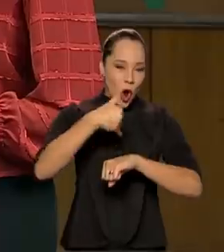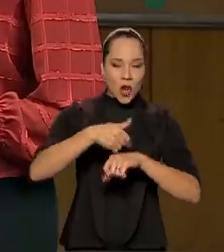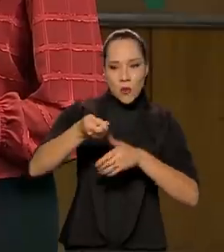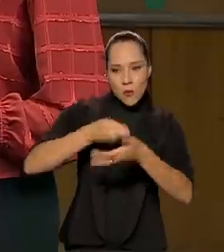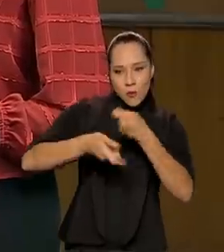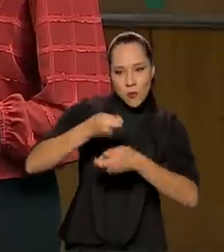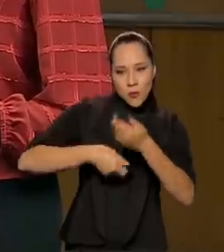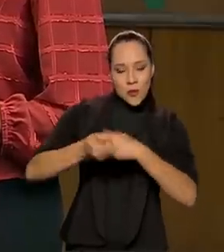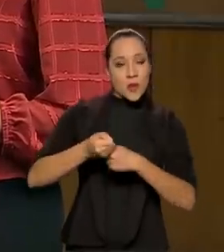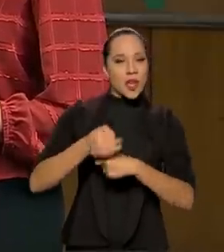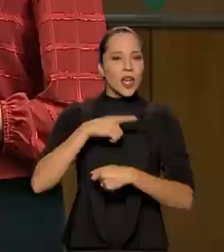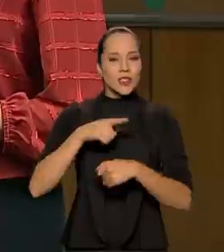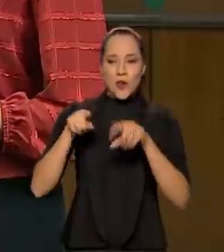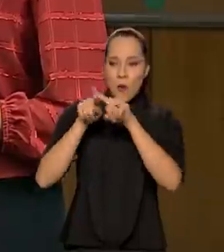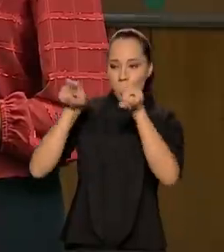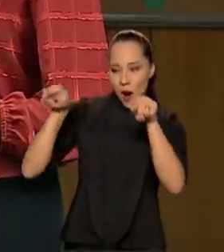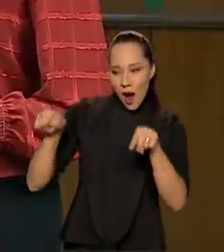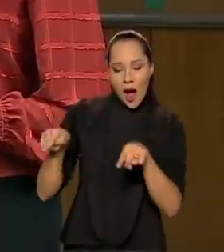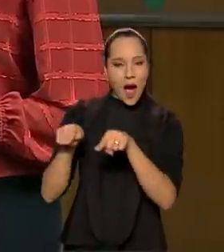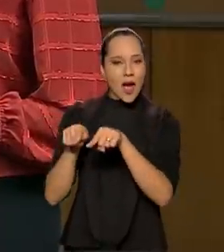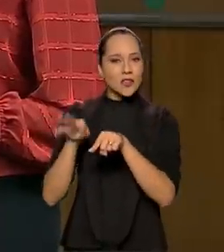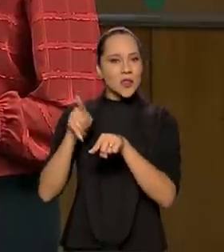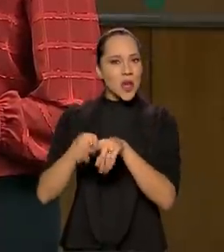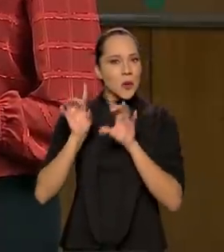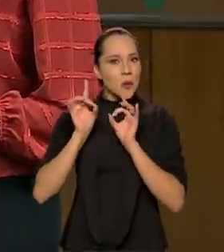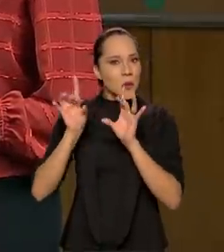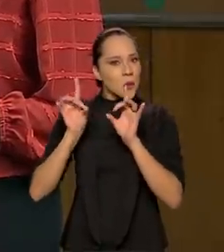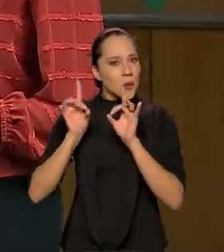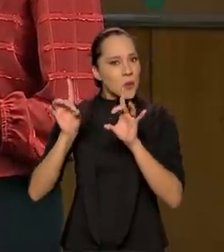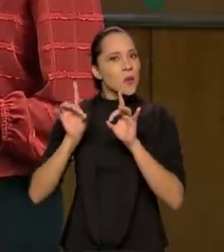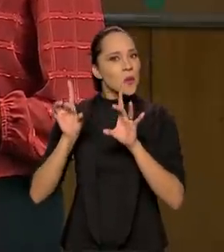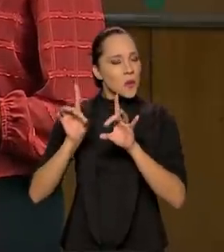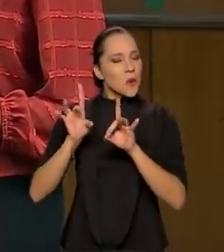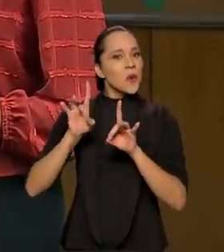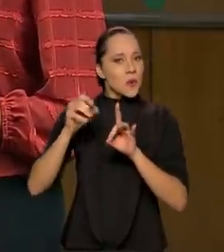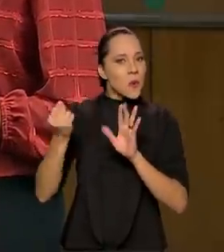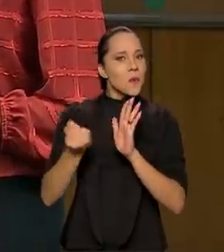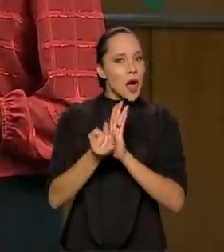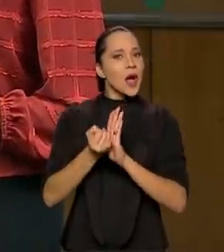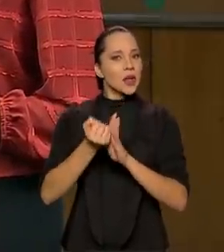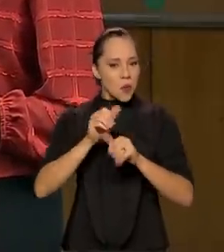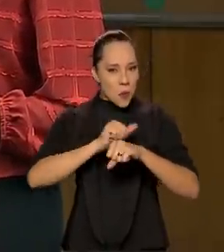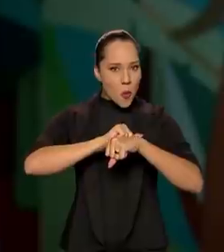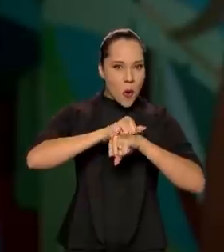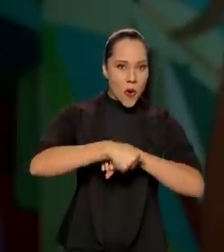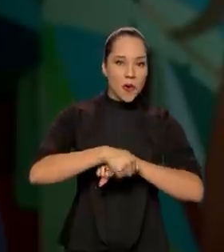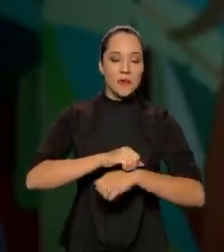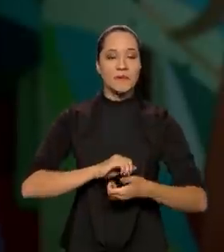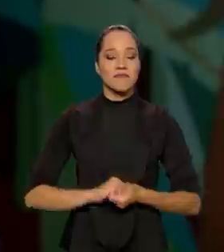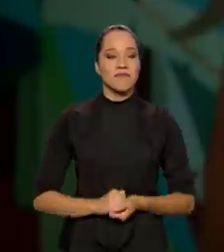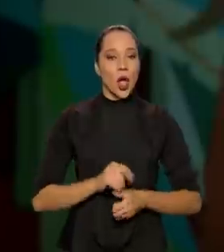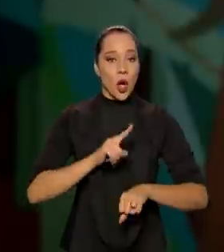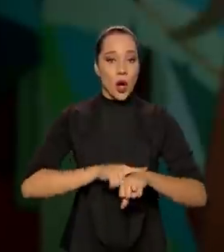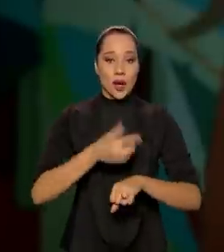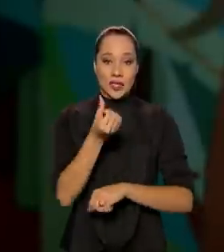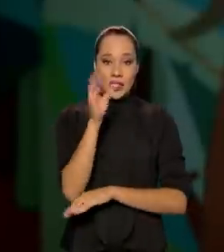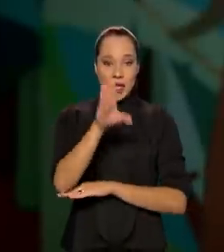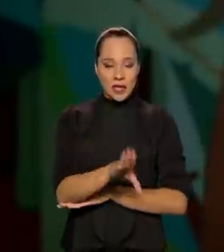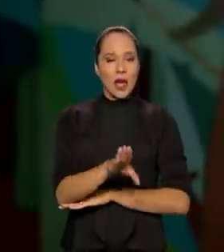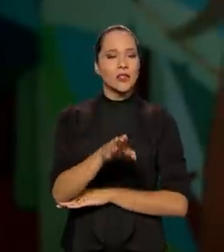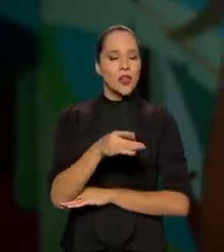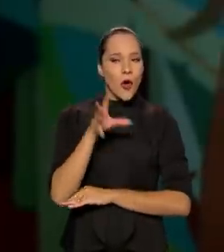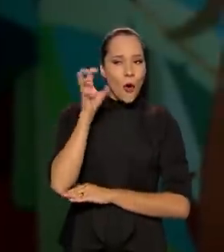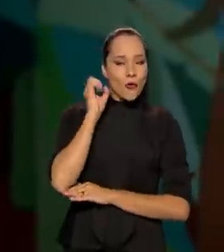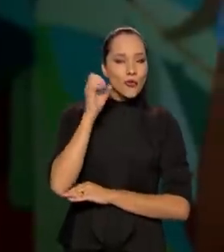e levava um pequeno rádio, que era luxo naquela época, Mitsubishi com capa de couro. Às 18 horas, eu ouvia